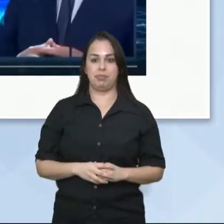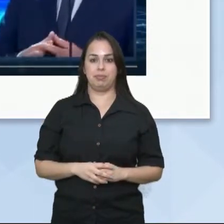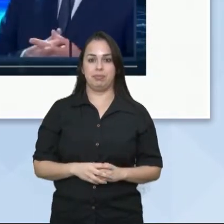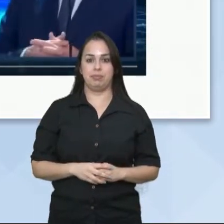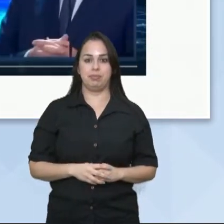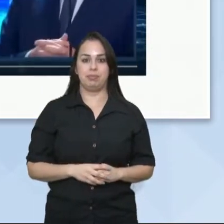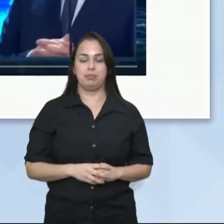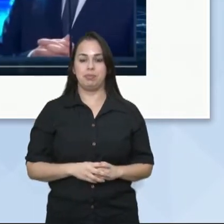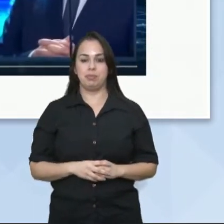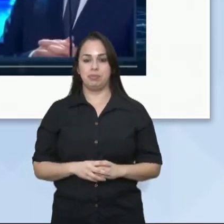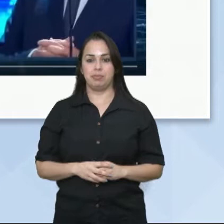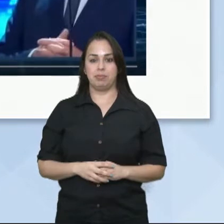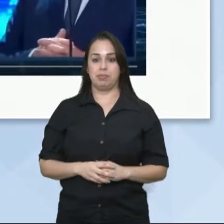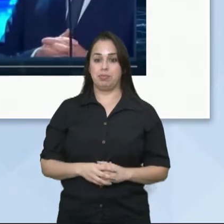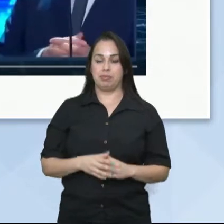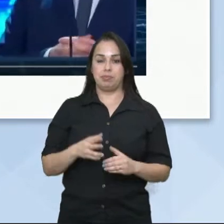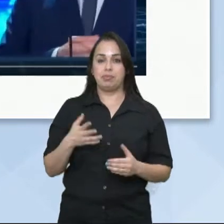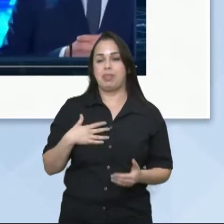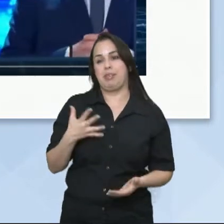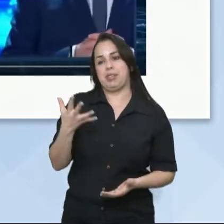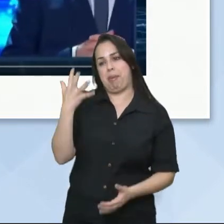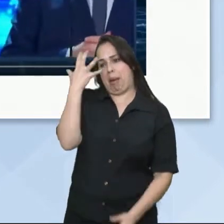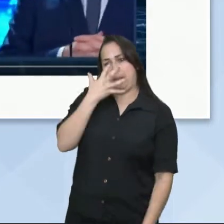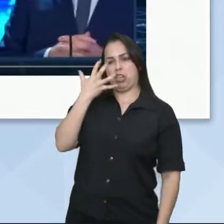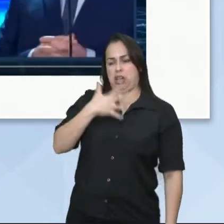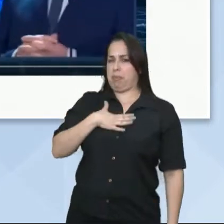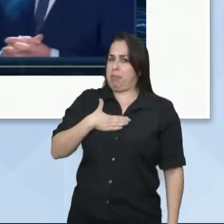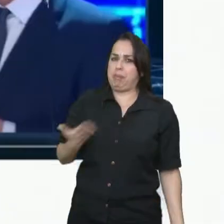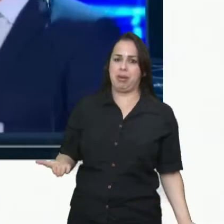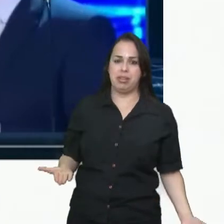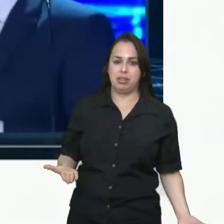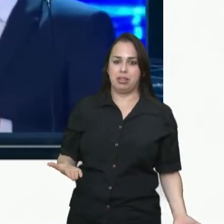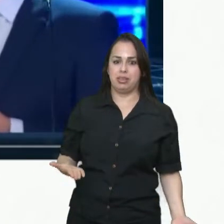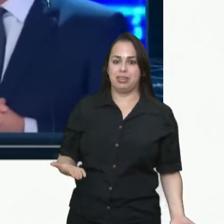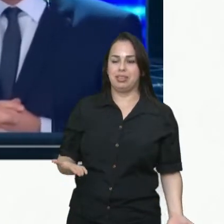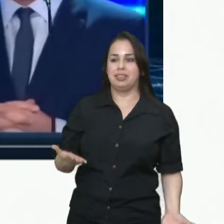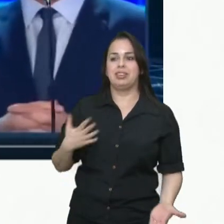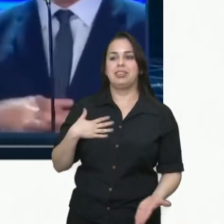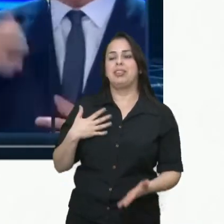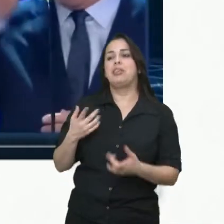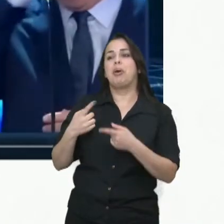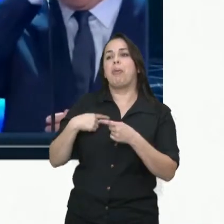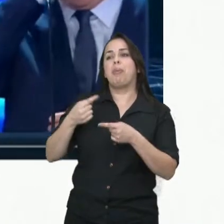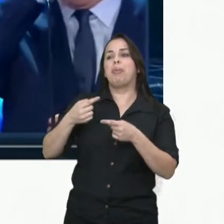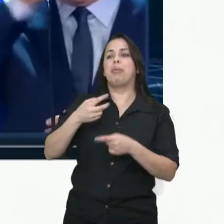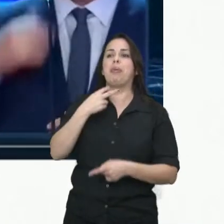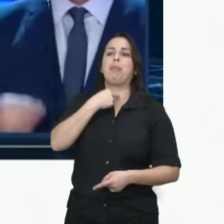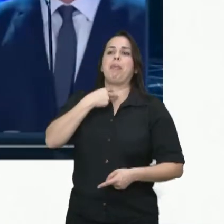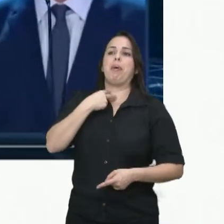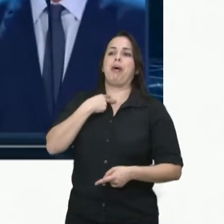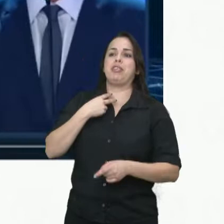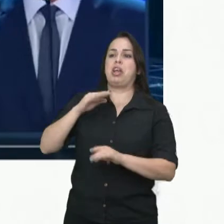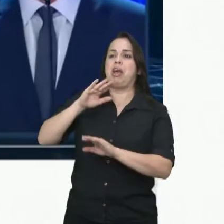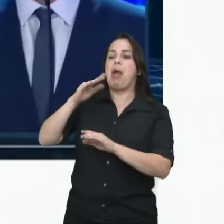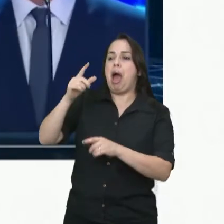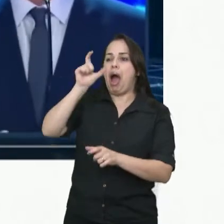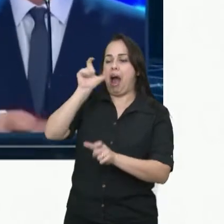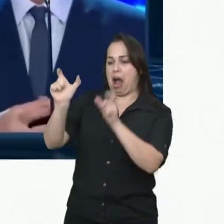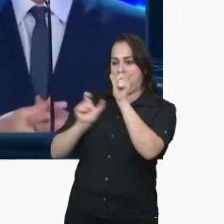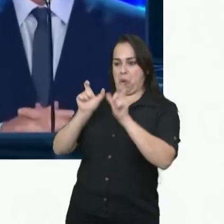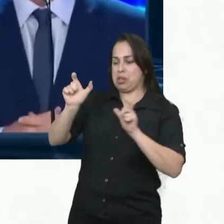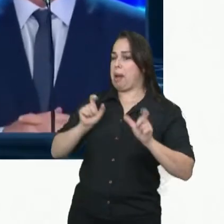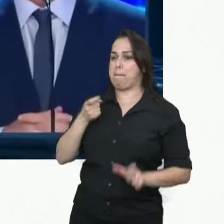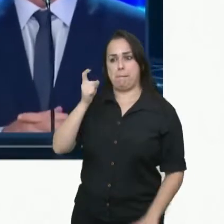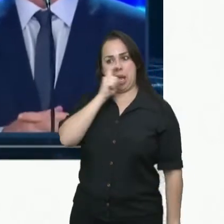Você toma pensando em mim, você tem alguma paixão por mim. Você não pode tomar partido num debate como esse, fazer acusações mentirosas